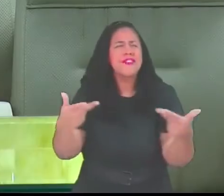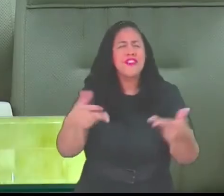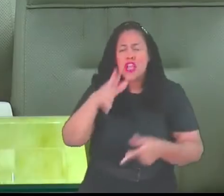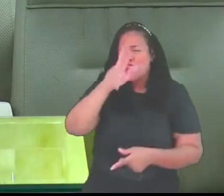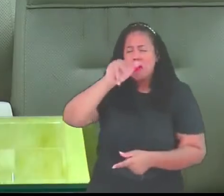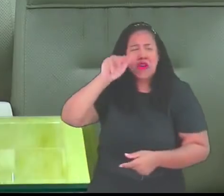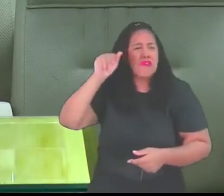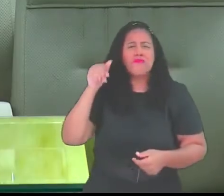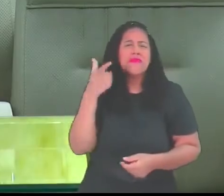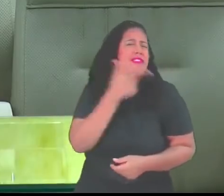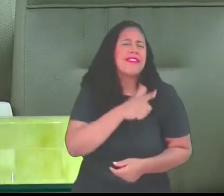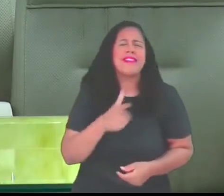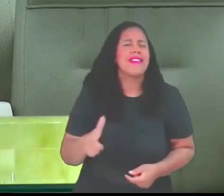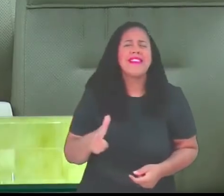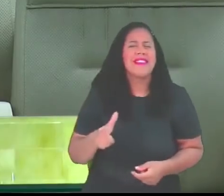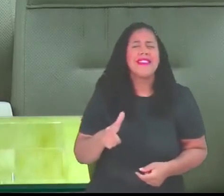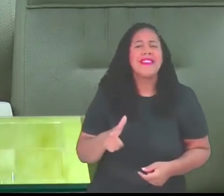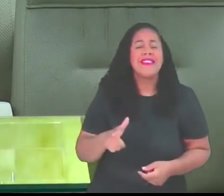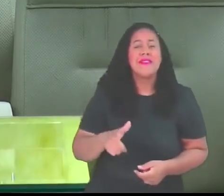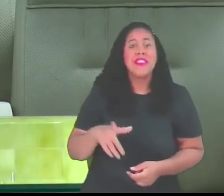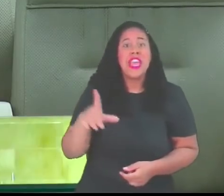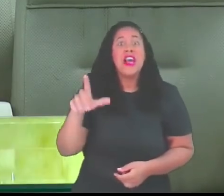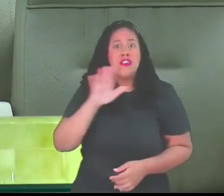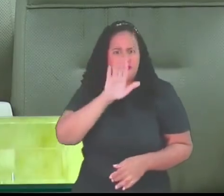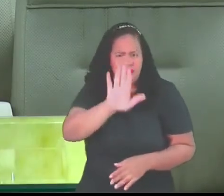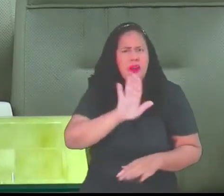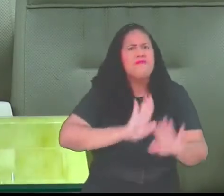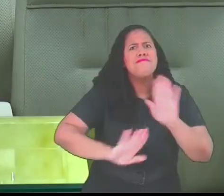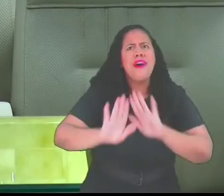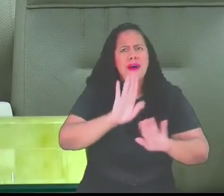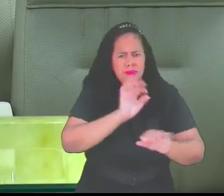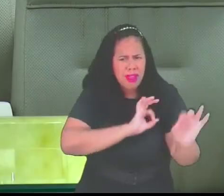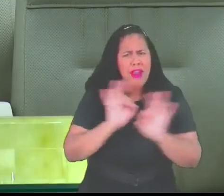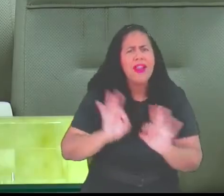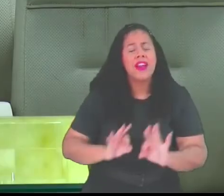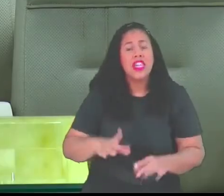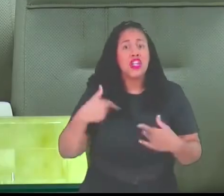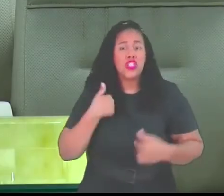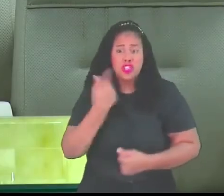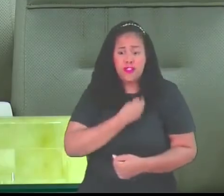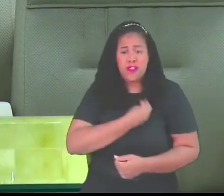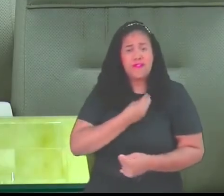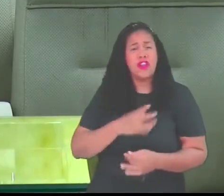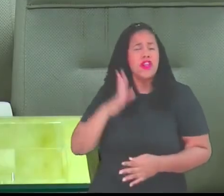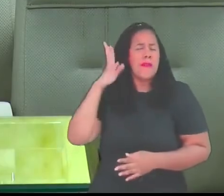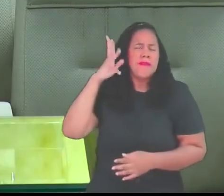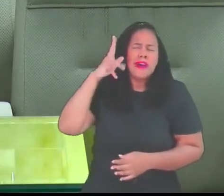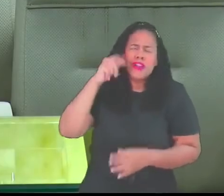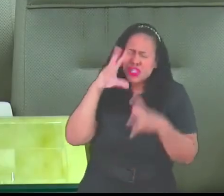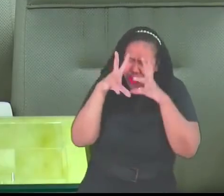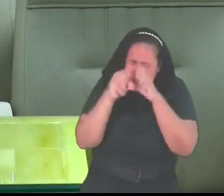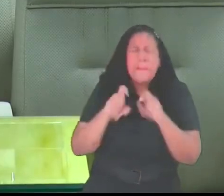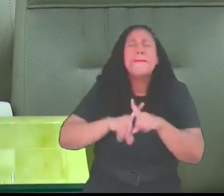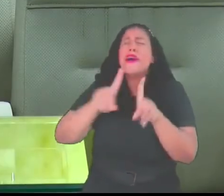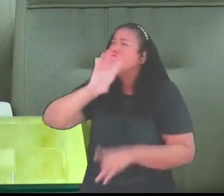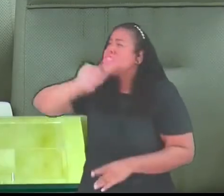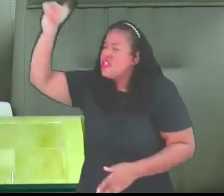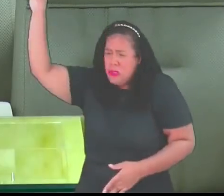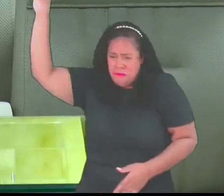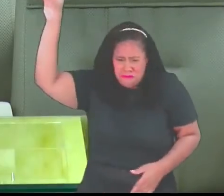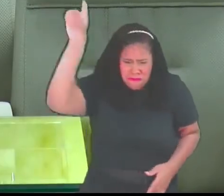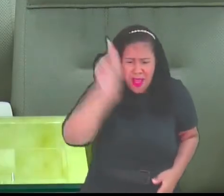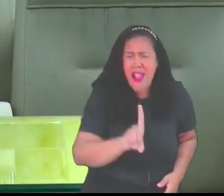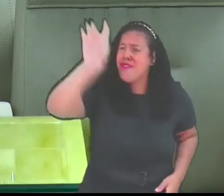nunca existiram. Se prepare, nós estamos vivendo uma noite escura, mas Deus está vindo, Deus